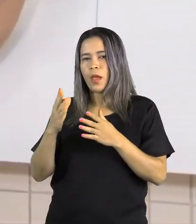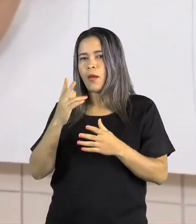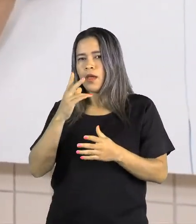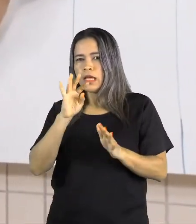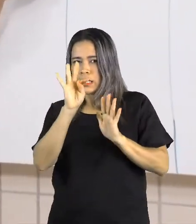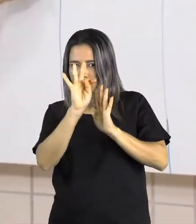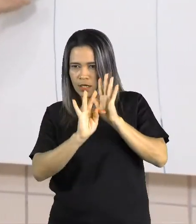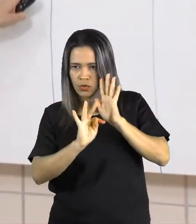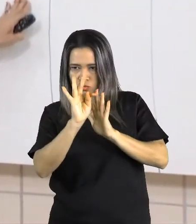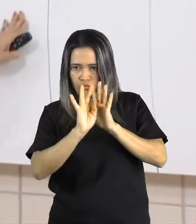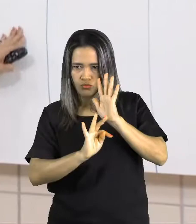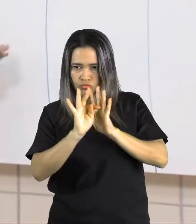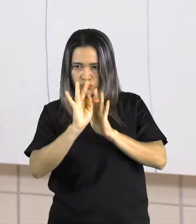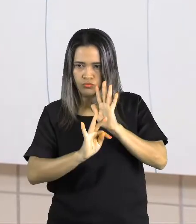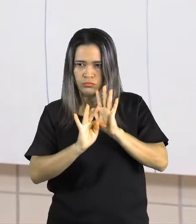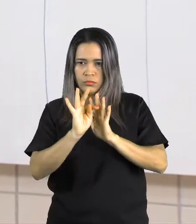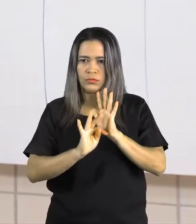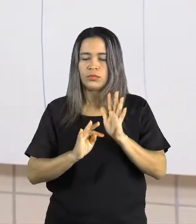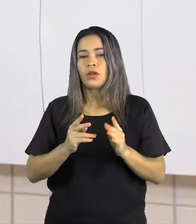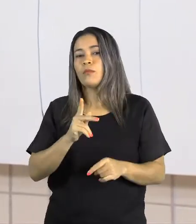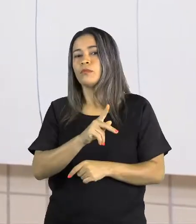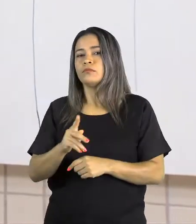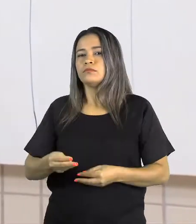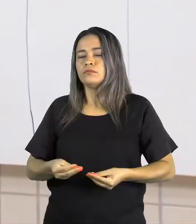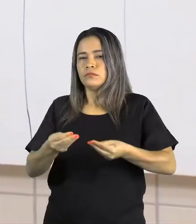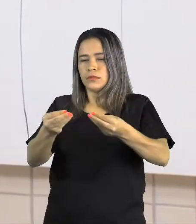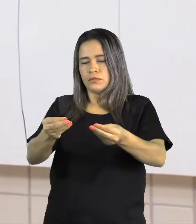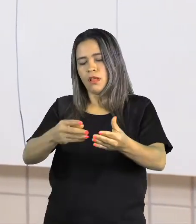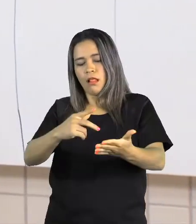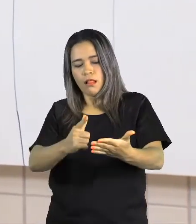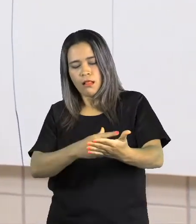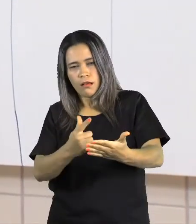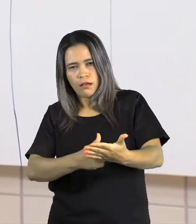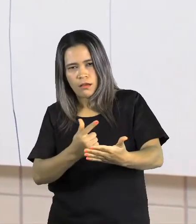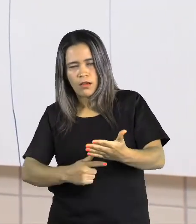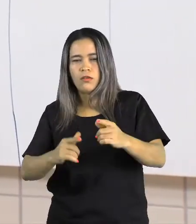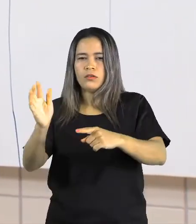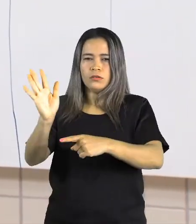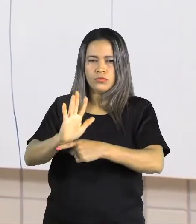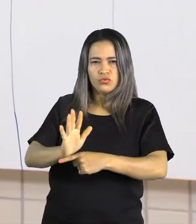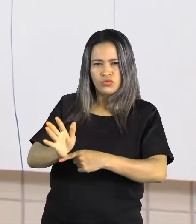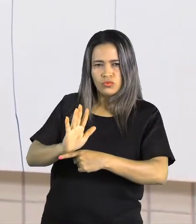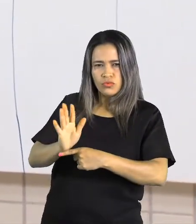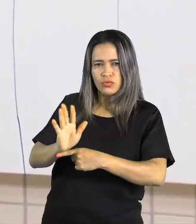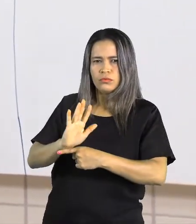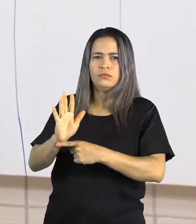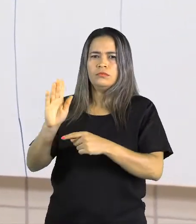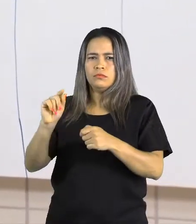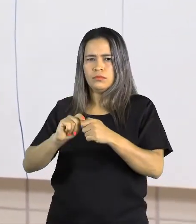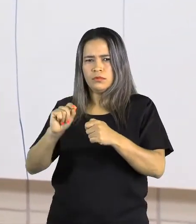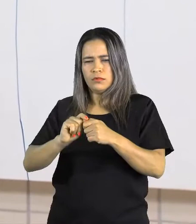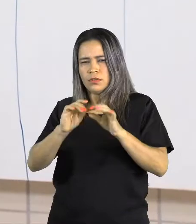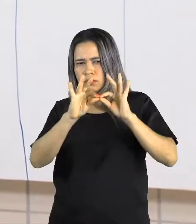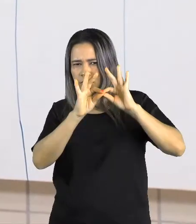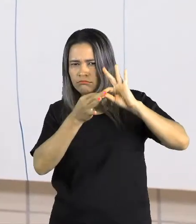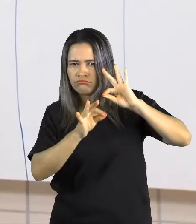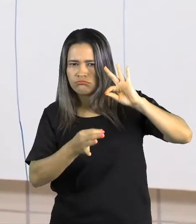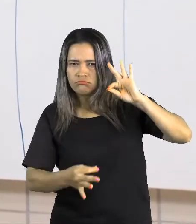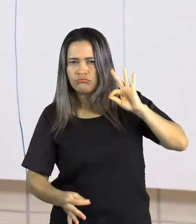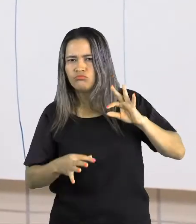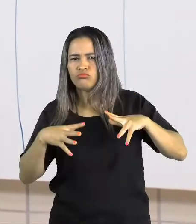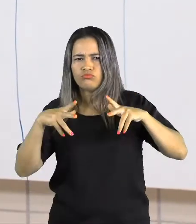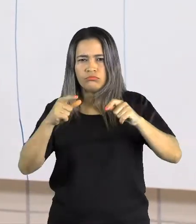texto, quando a professora pede para você ler o livro, assistir um filme e fazer um relato sobre aquilo que